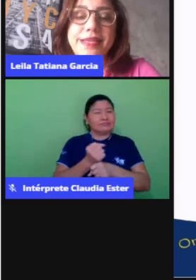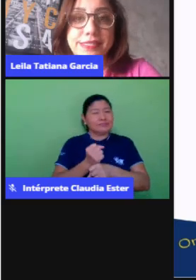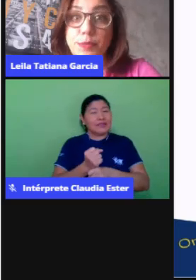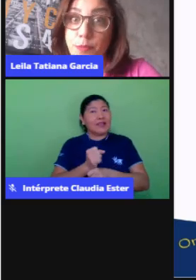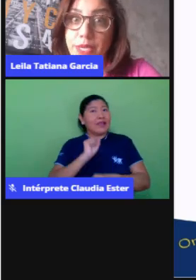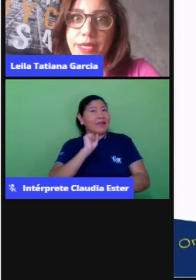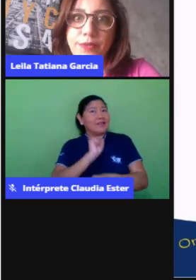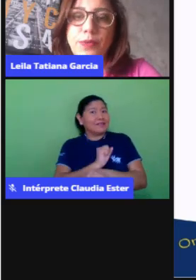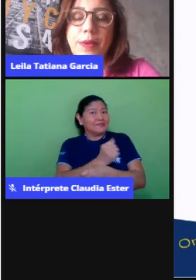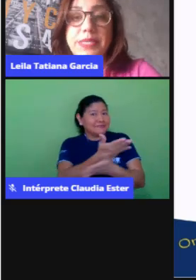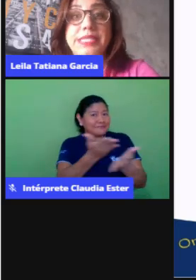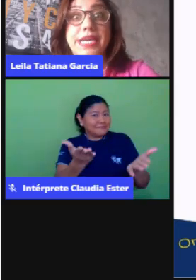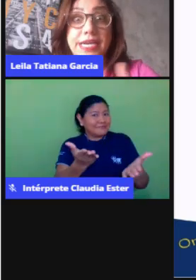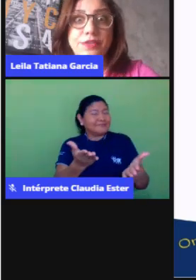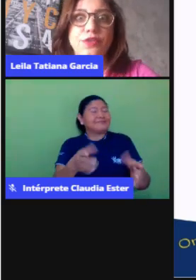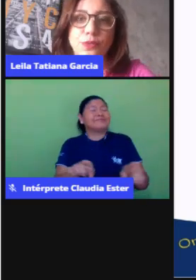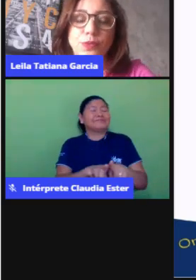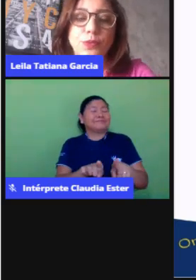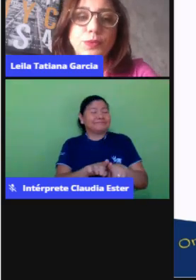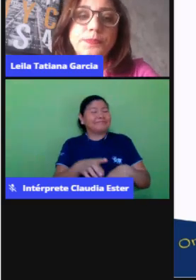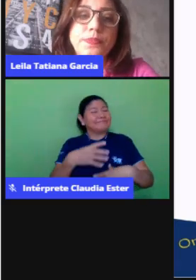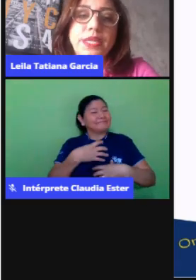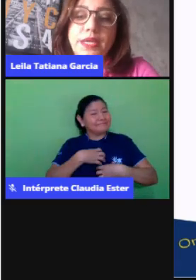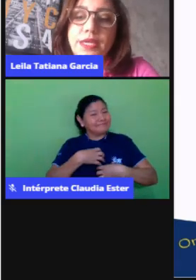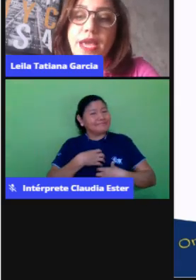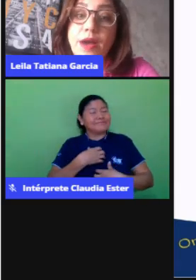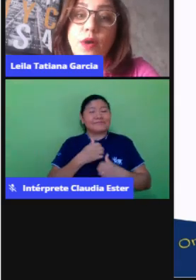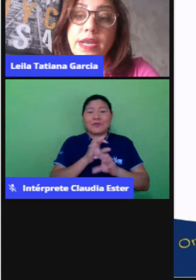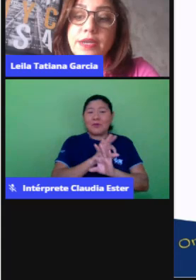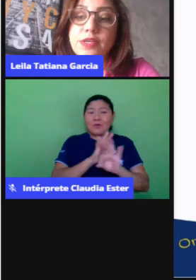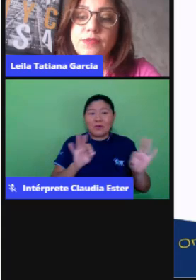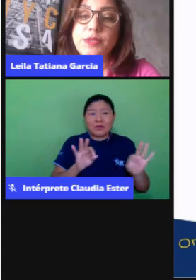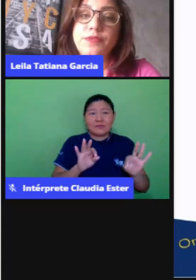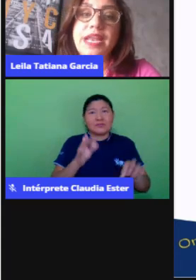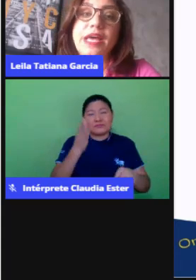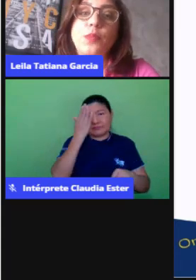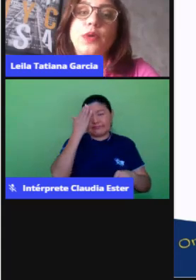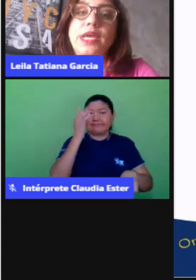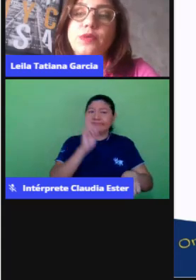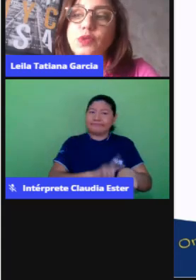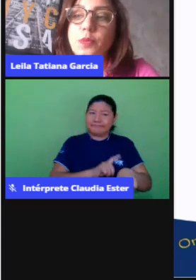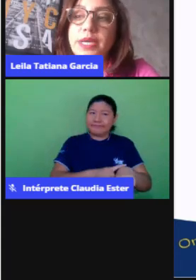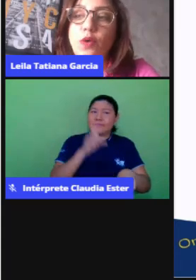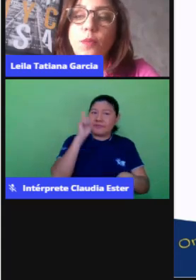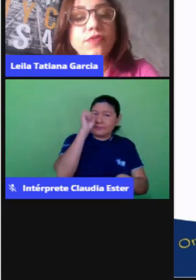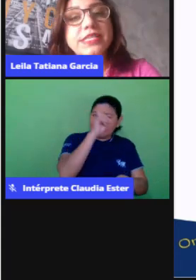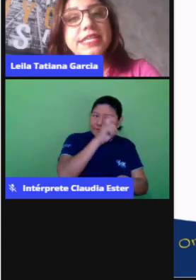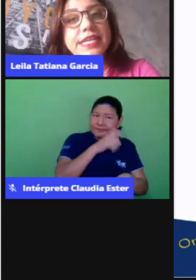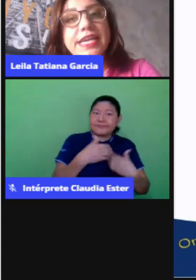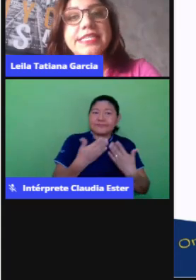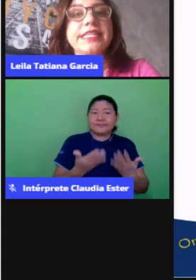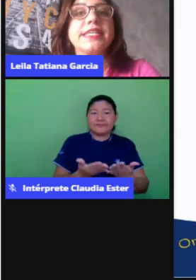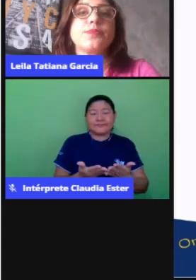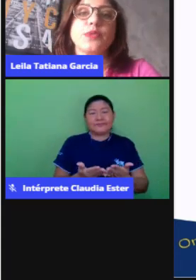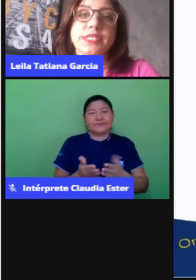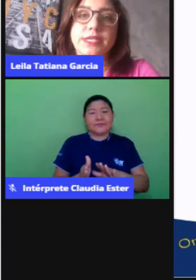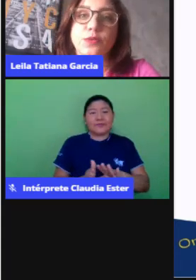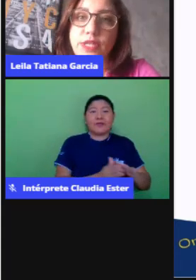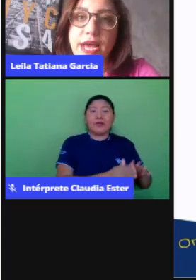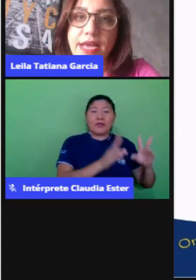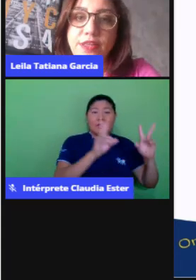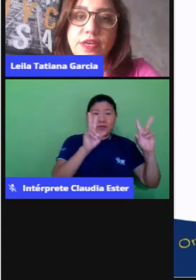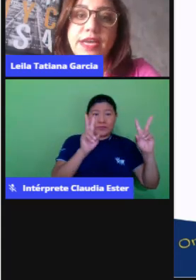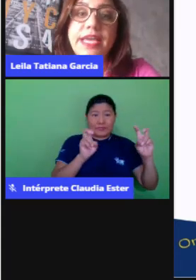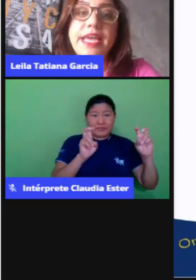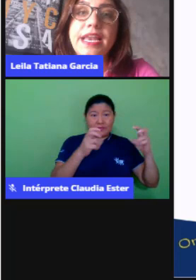bem nesse momento, apesar de tudo. E agora nós vamos falar um pouquinho sobre como fazer essa